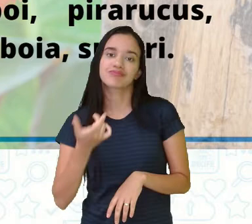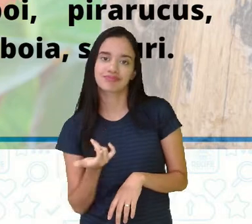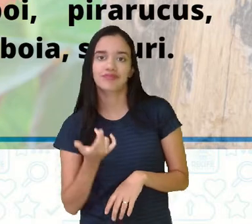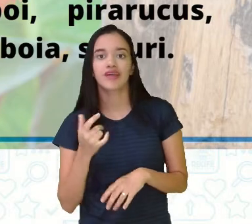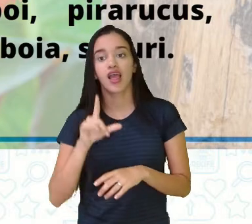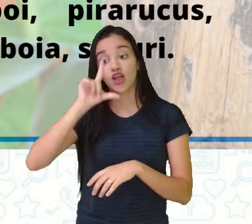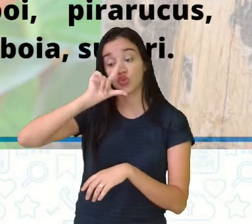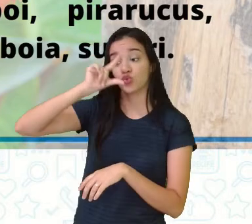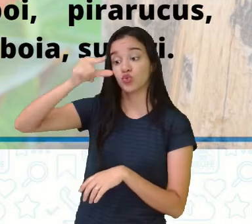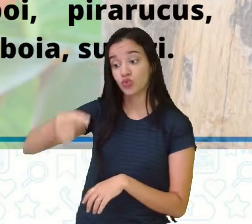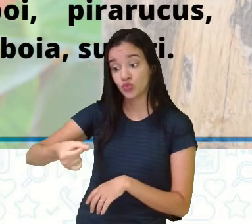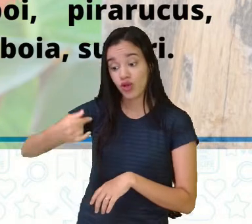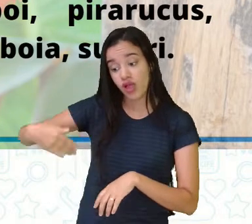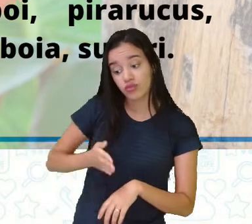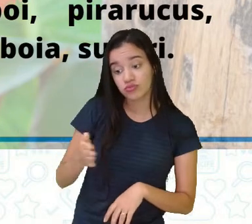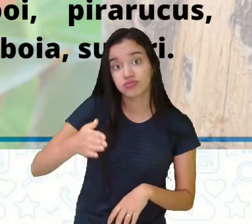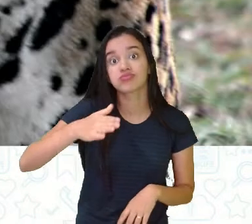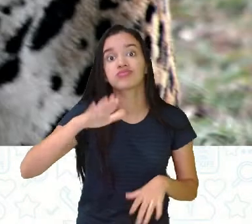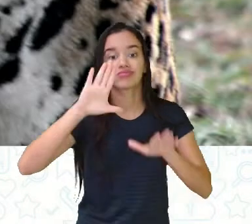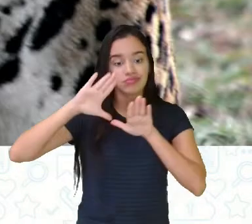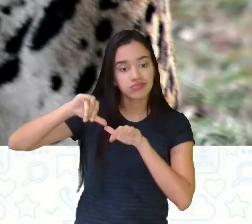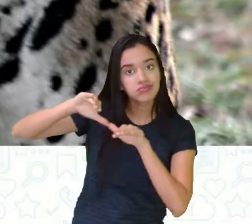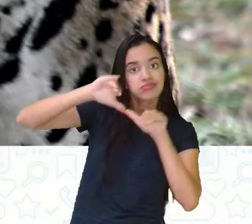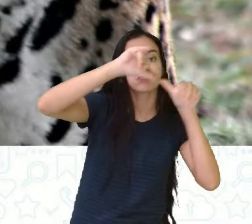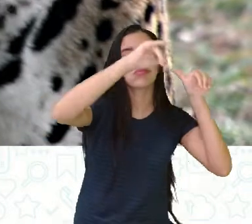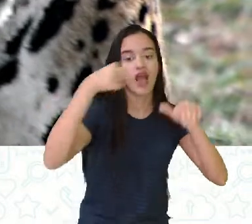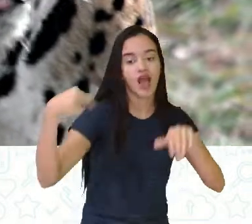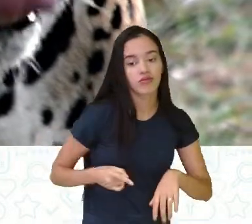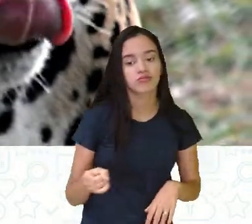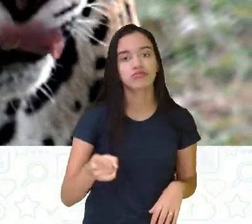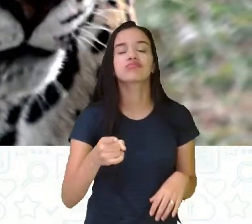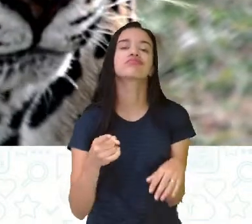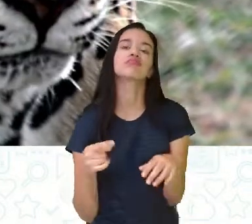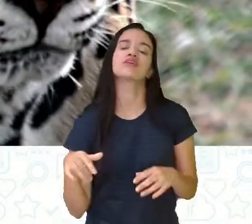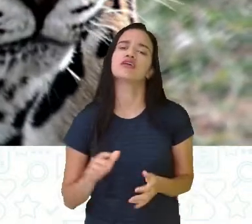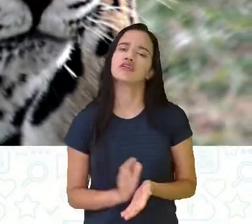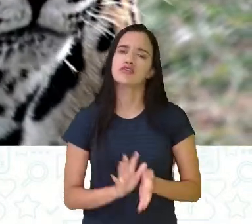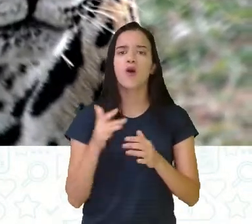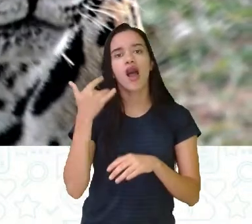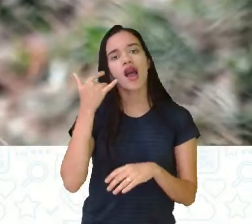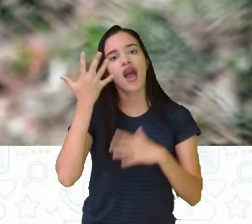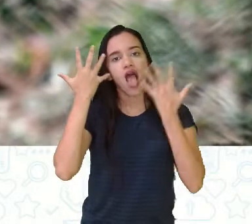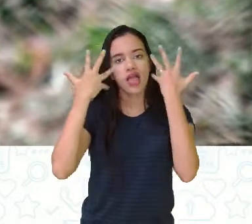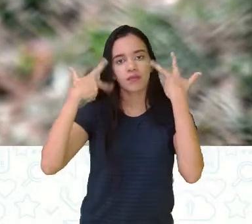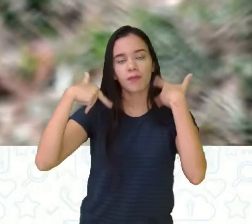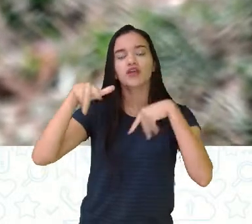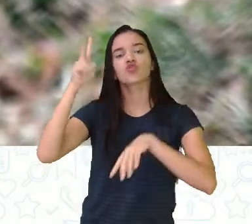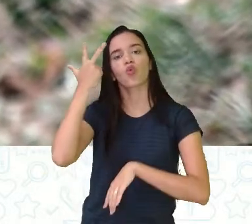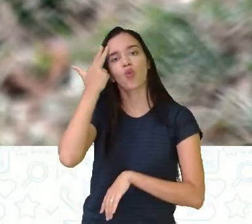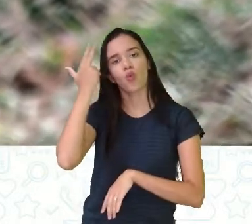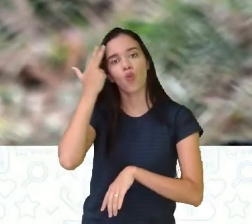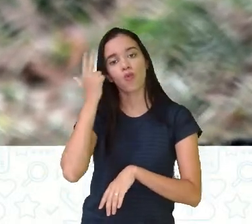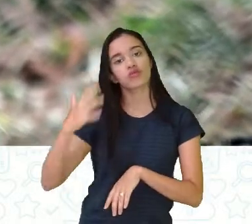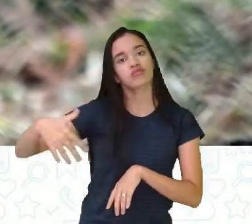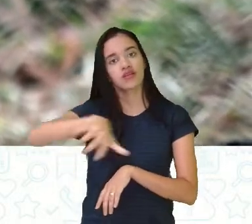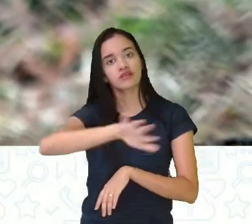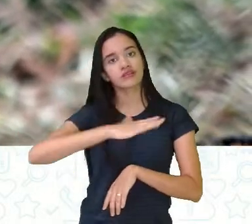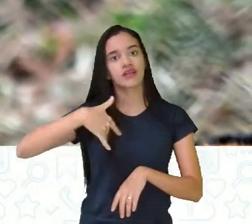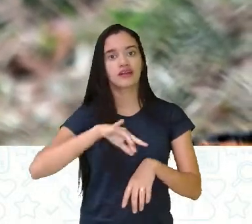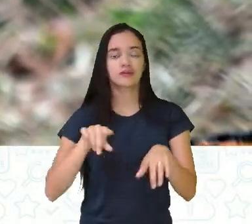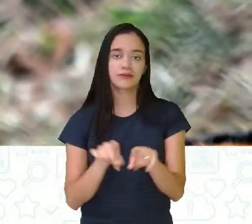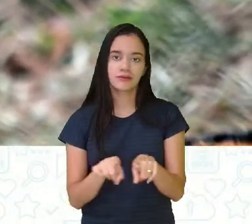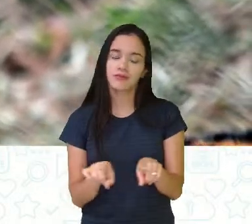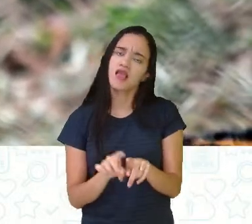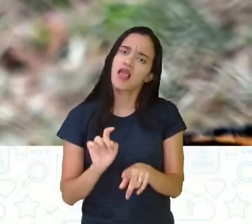tucanos, araras, jiboia, sucuri. São animais comuns nessa região também.